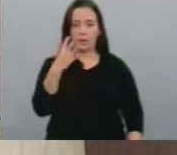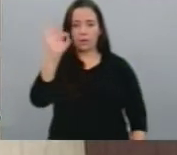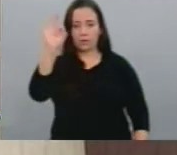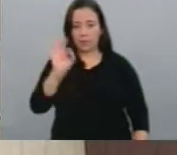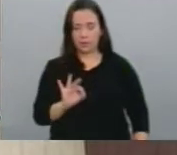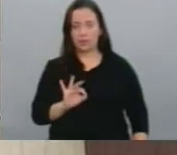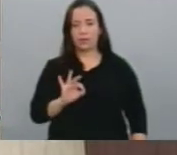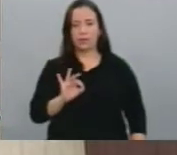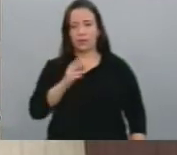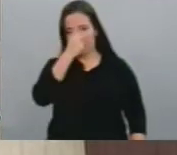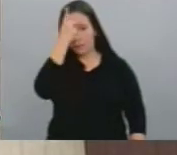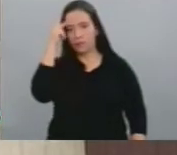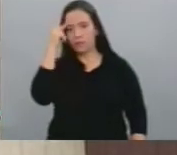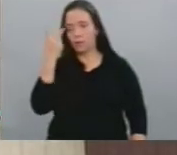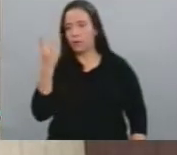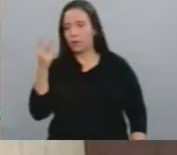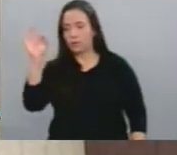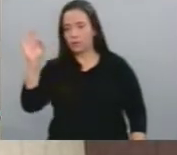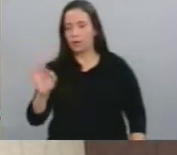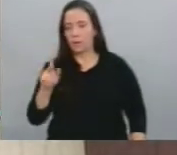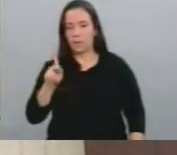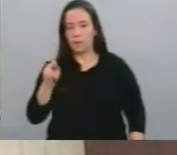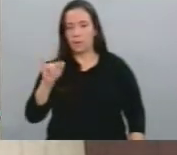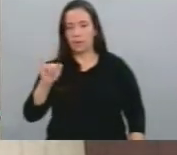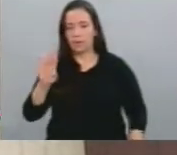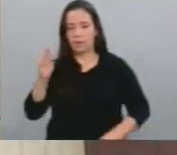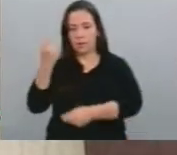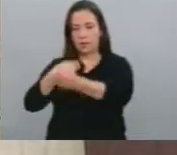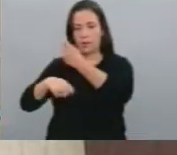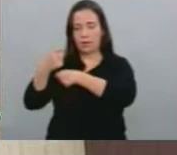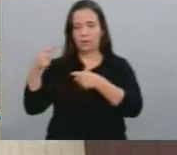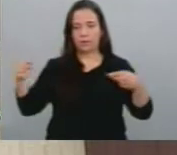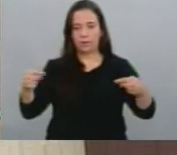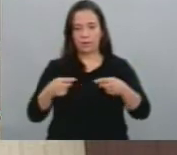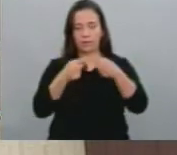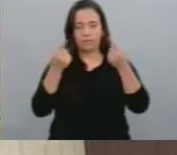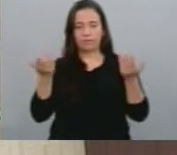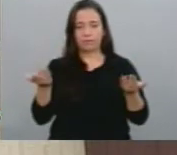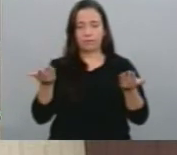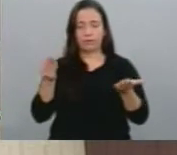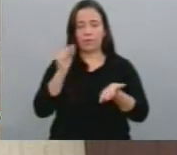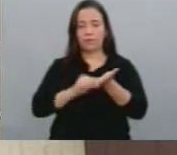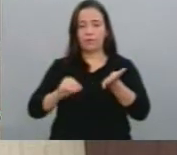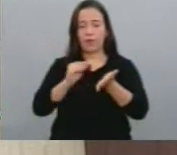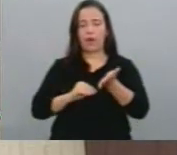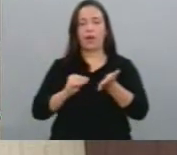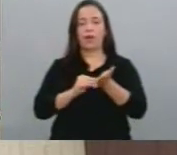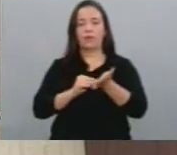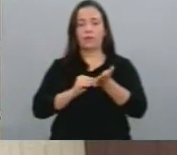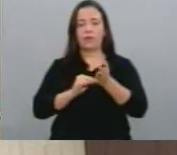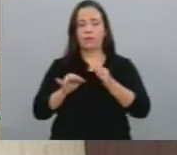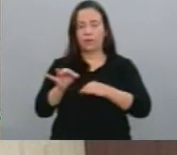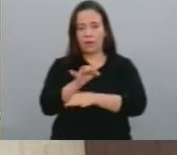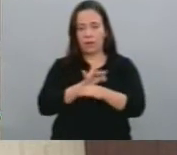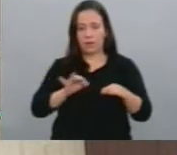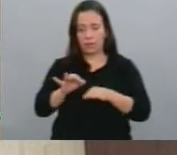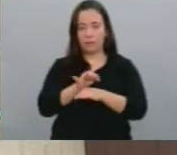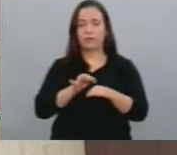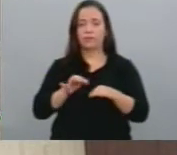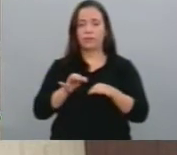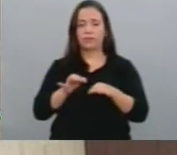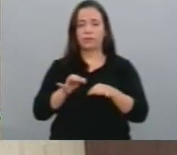2% do PIB. Esse argumento é tacanho. Ele é tacanho porque ele não está sendo acompanhado, apesar de ser